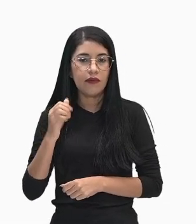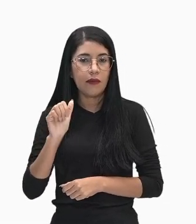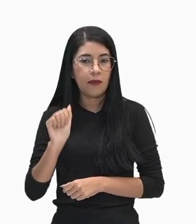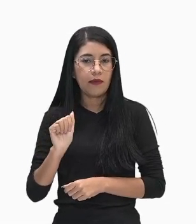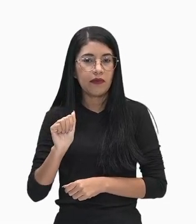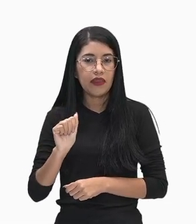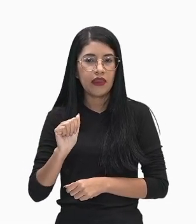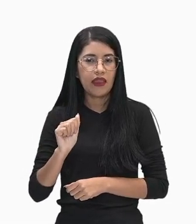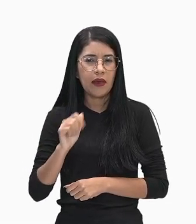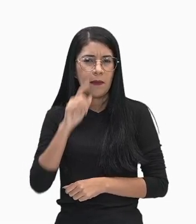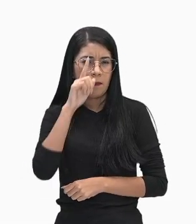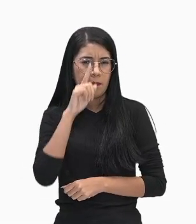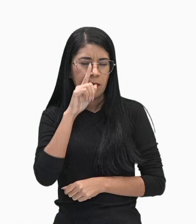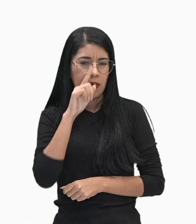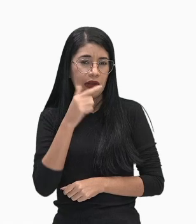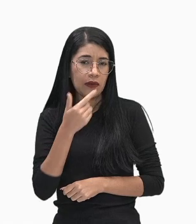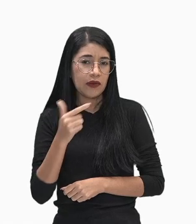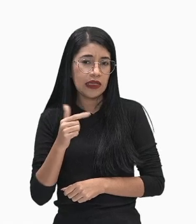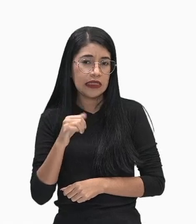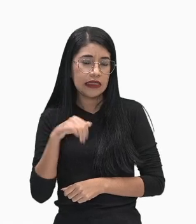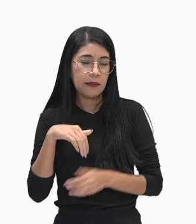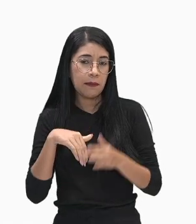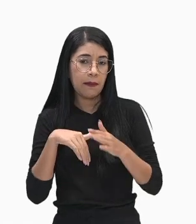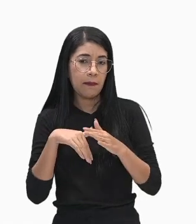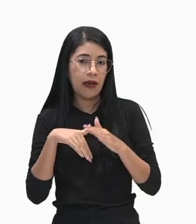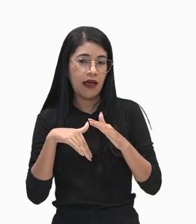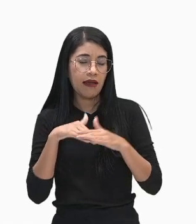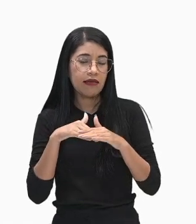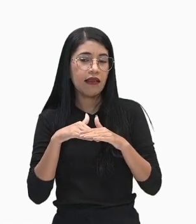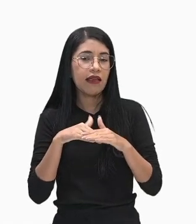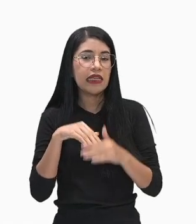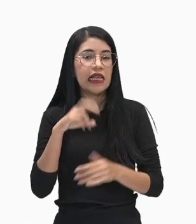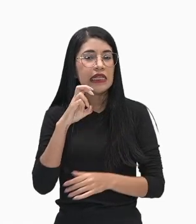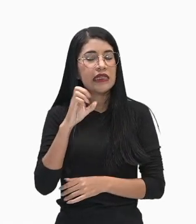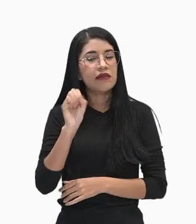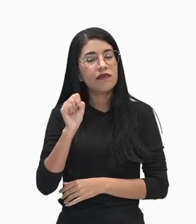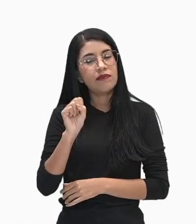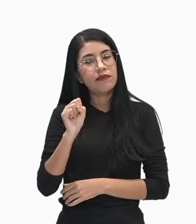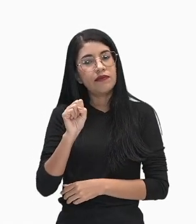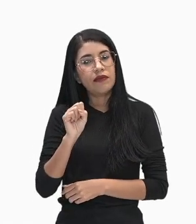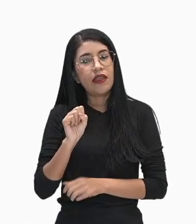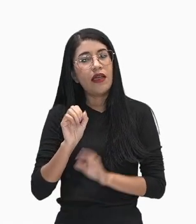efeitos perigosos se você senti-la por até 5 segundos.